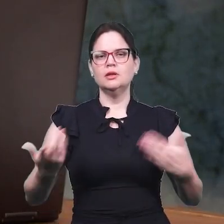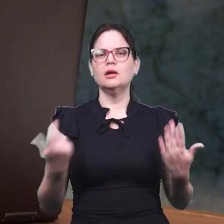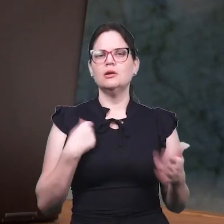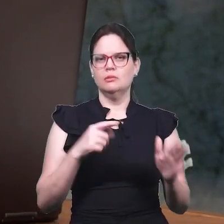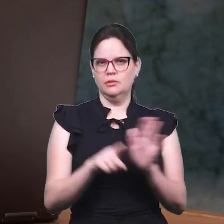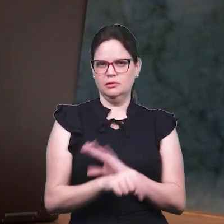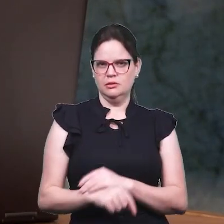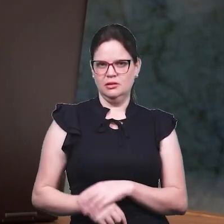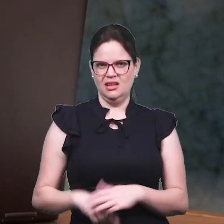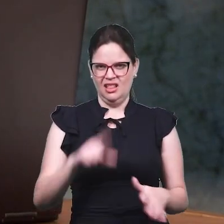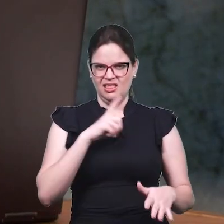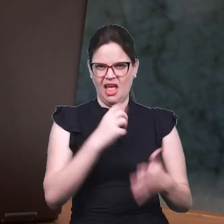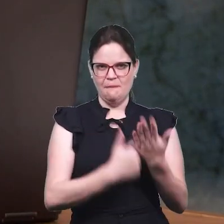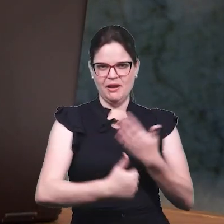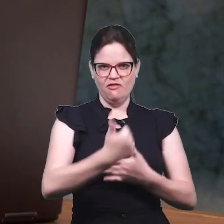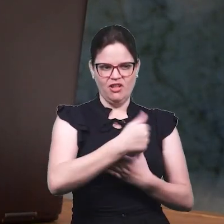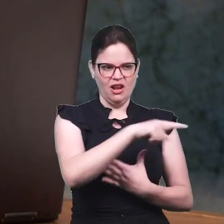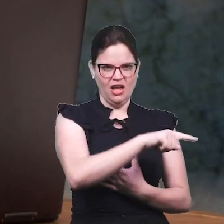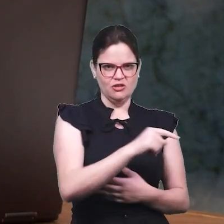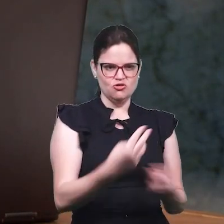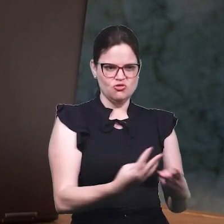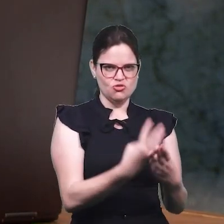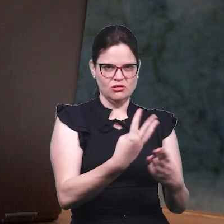alguma vantagem em ser judeu?